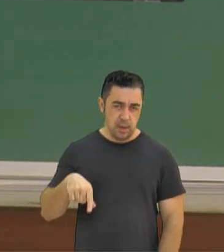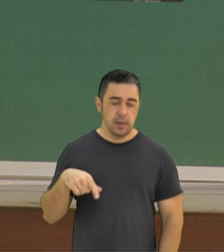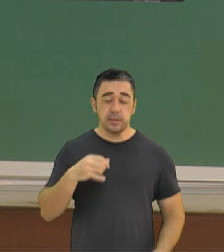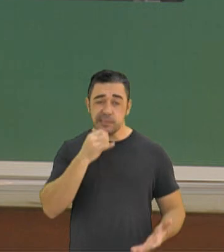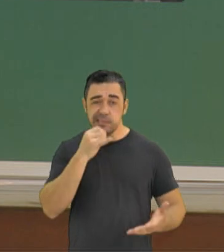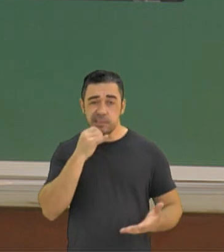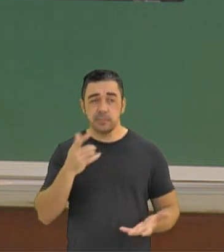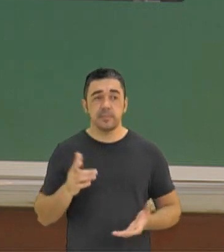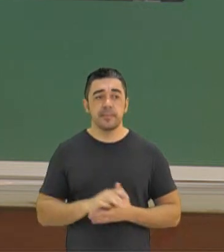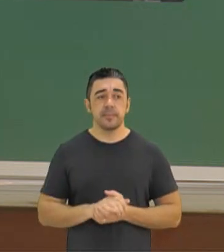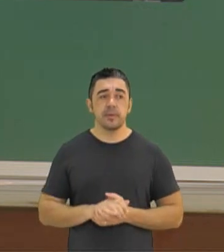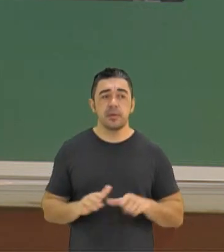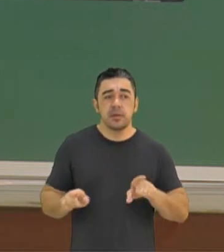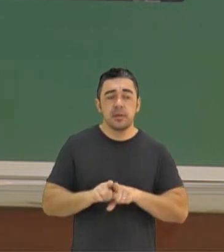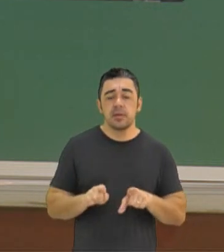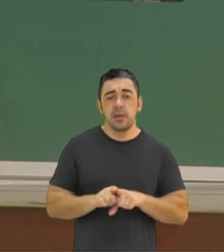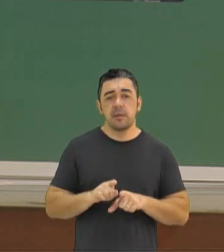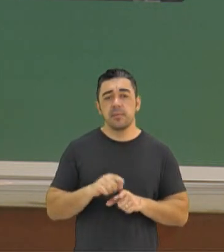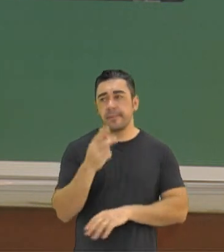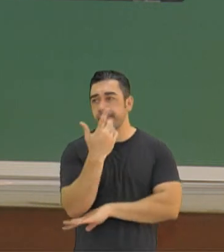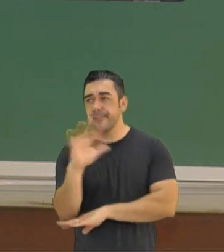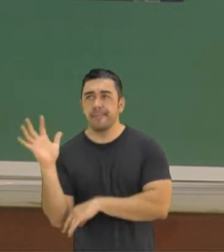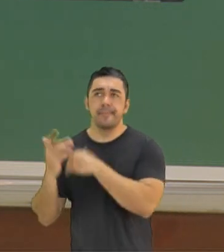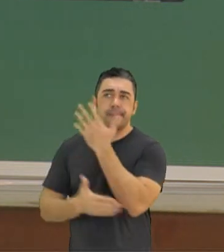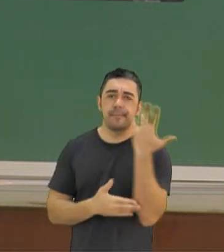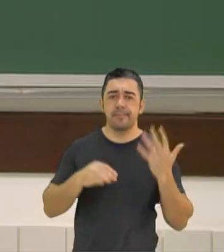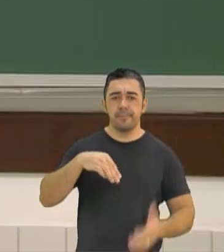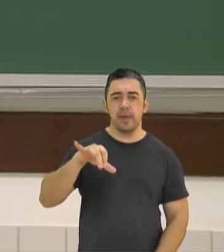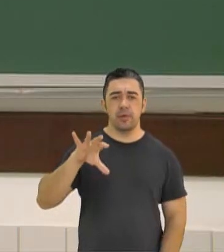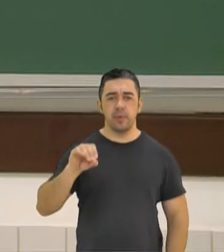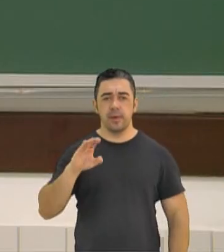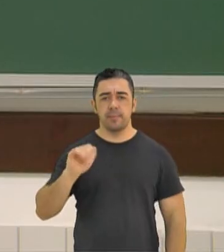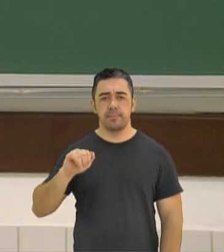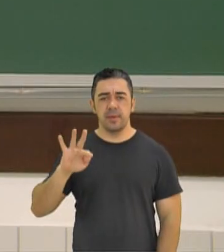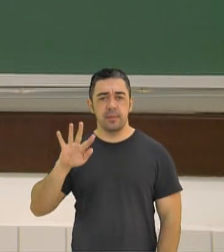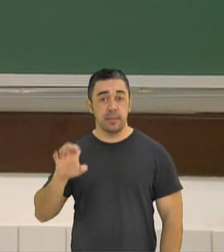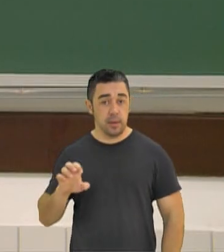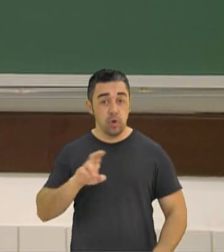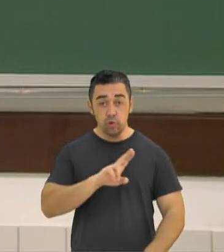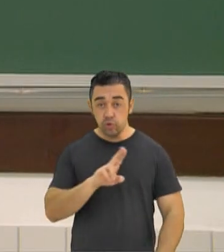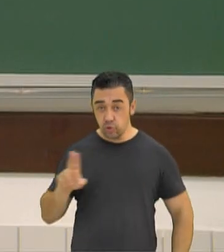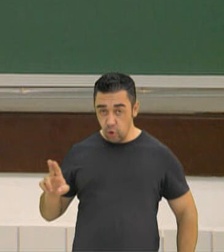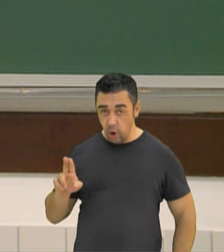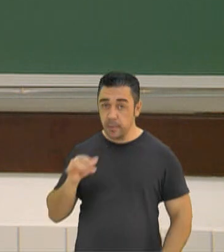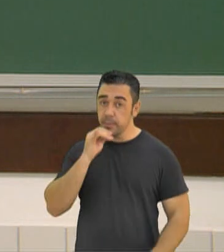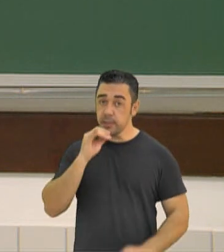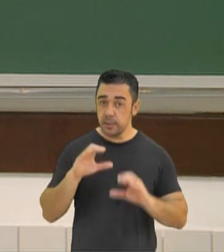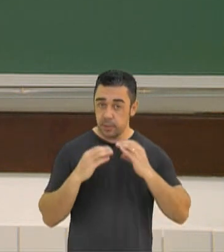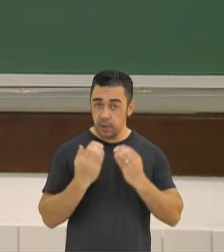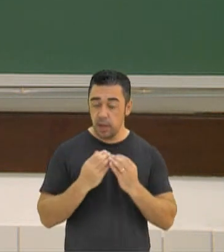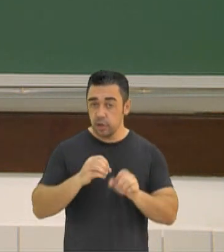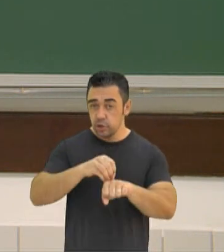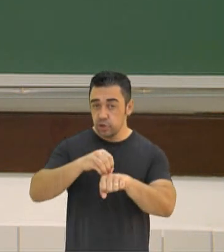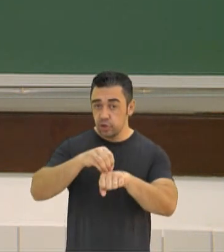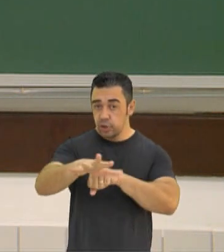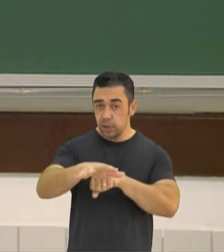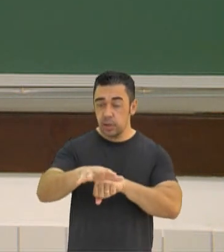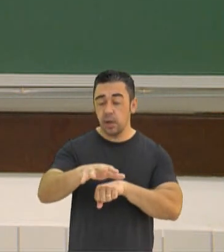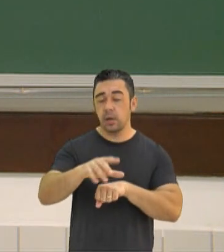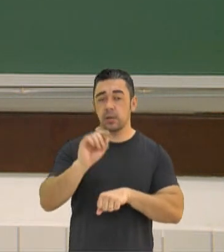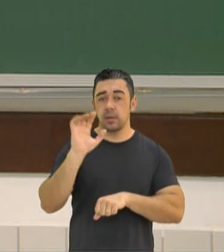de fluência de água, e muito menos Rio mais Meio Ambiente. Normalmente o nome de um protocolo, dica para vocês,